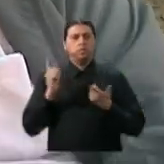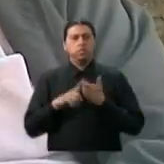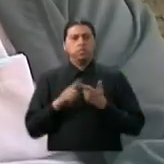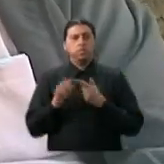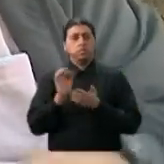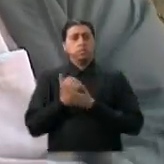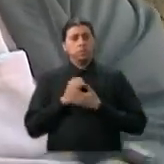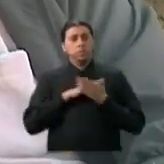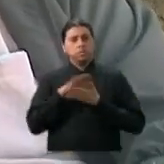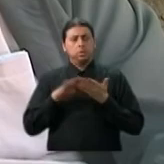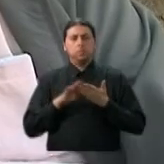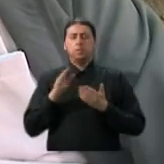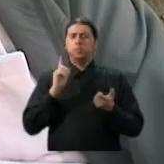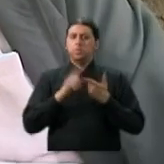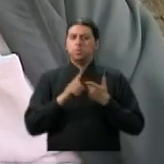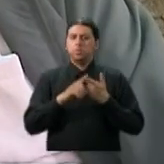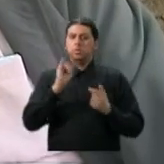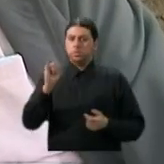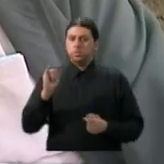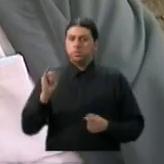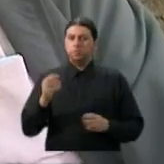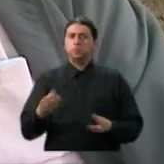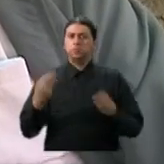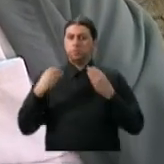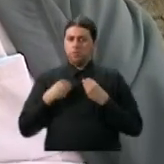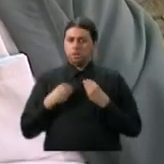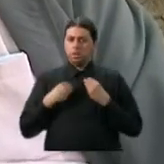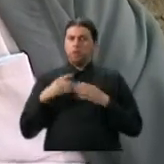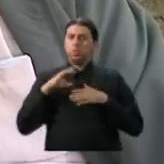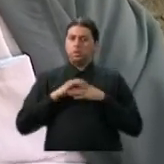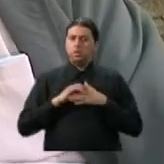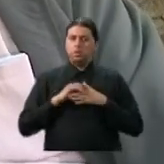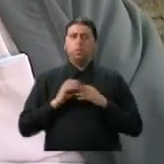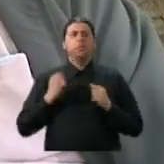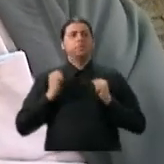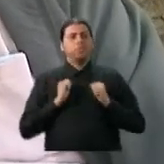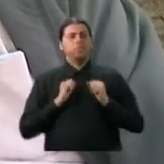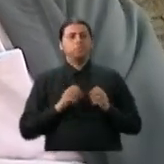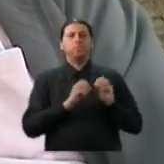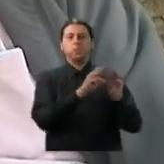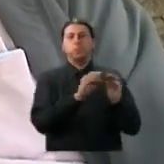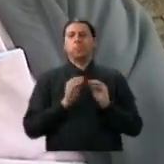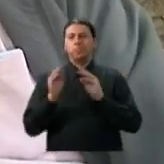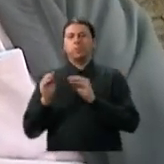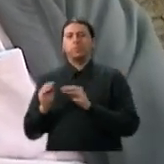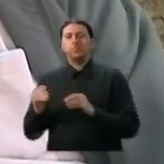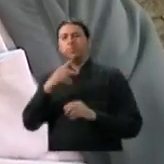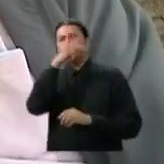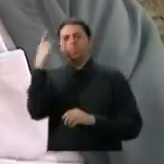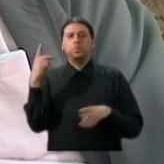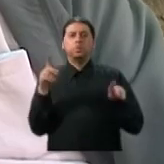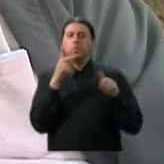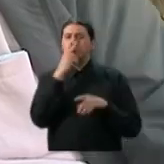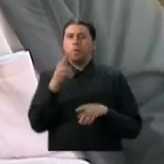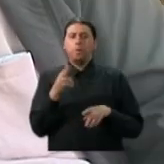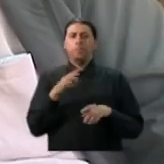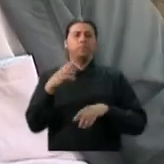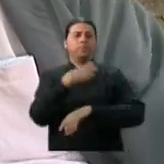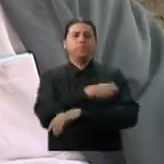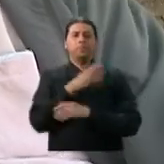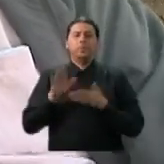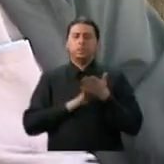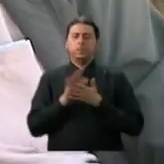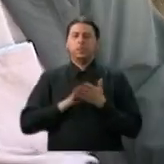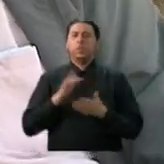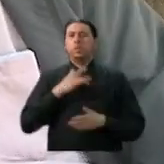outra, porque se pegar a doença, poderá passar para outras pessoas que não estão imunizadas. Então, isso, em termos de saúde pública, realmente